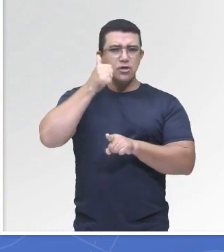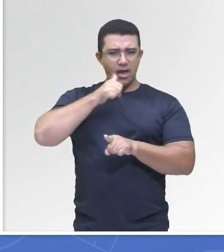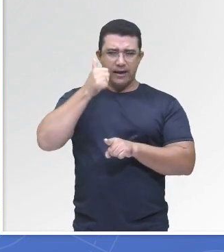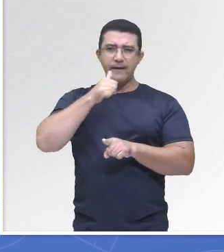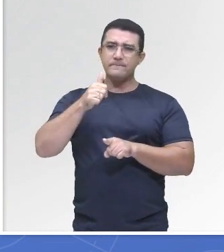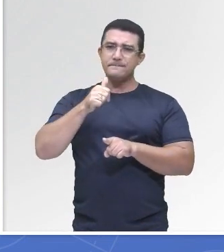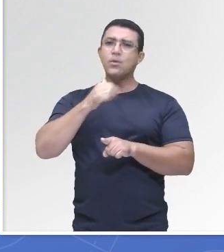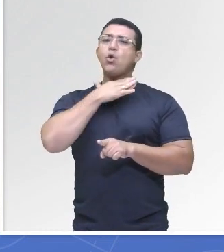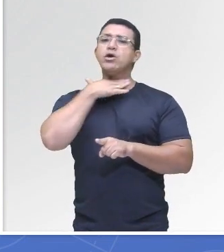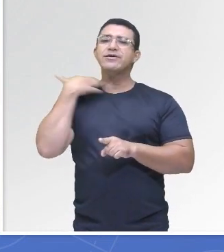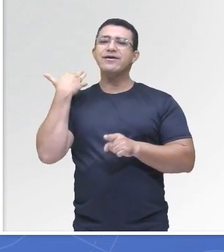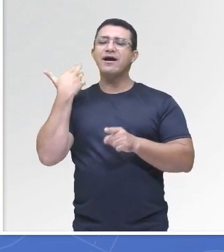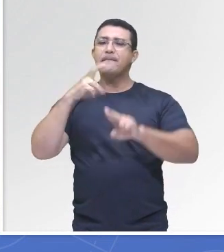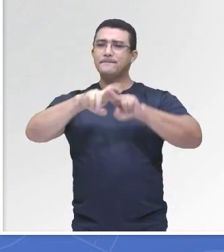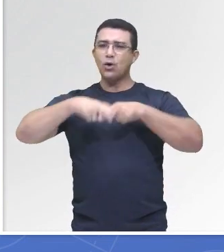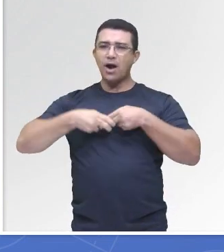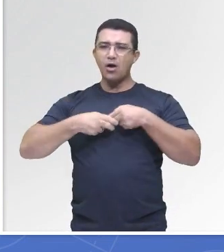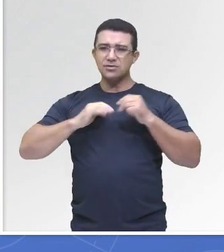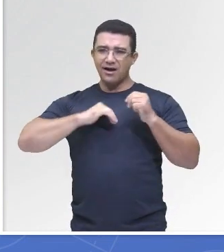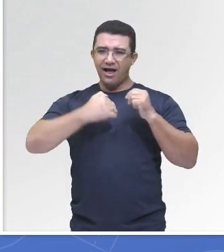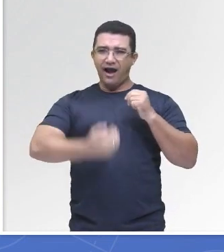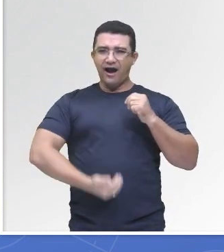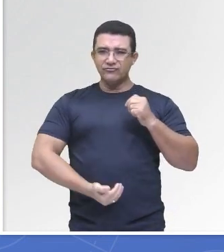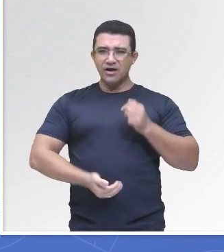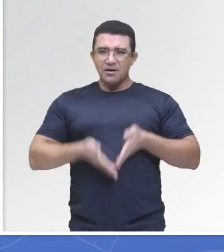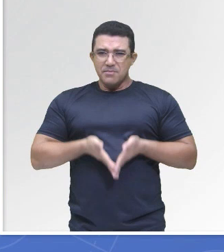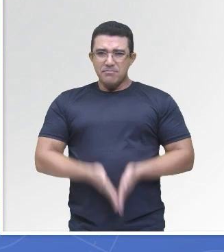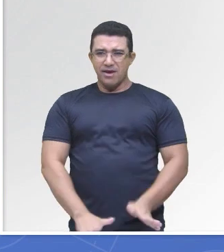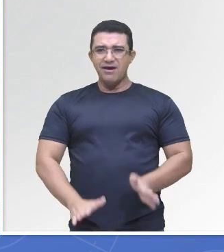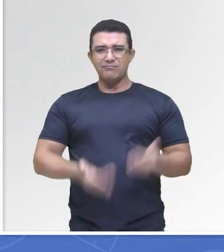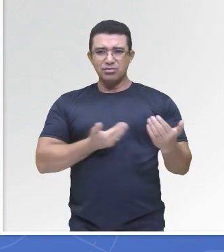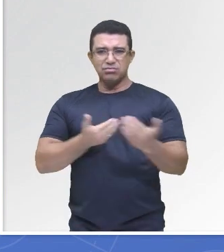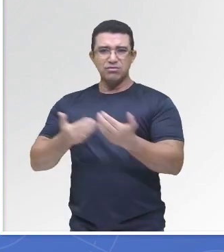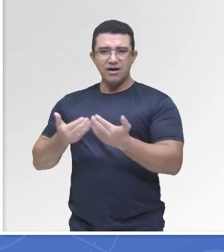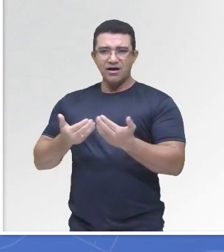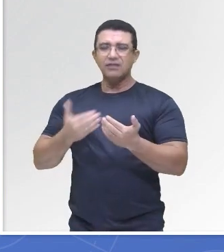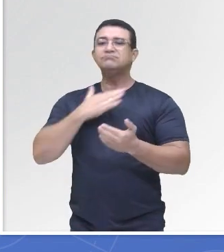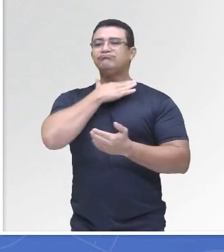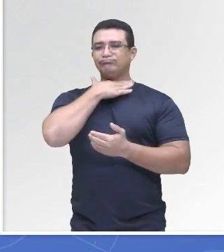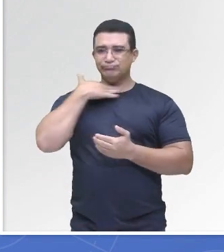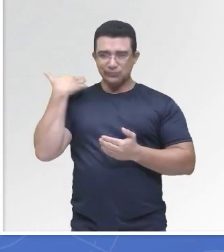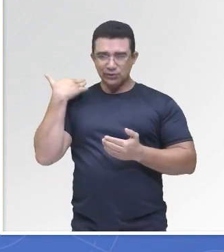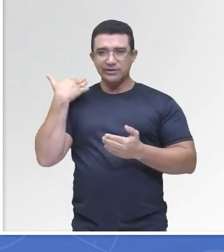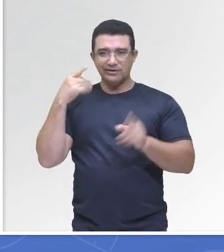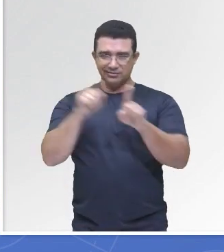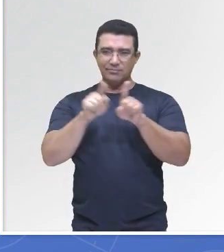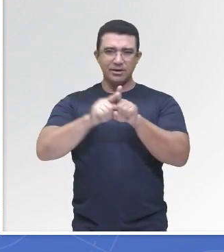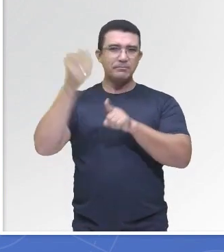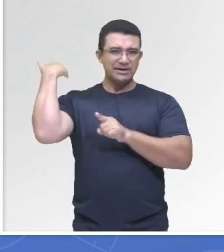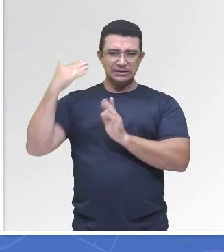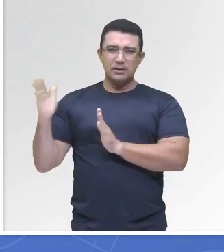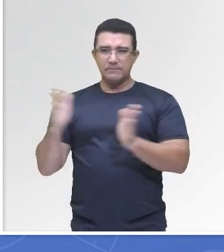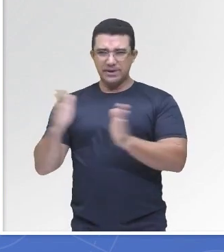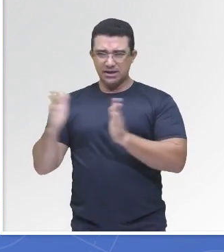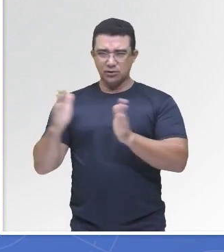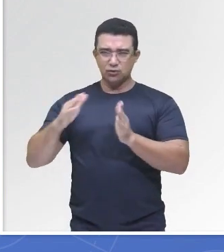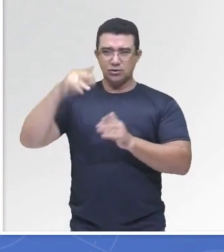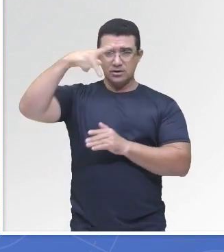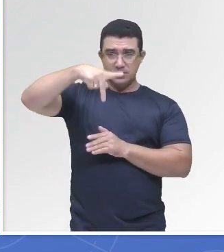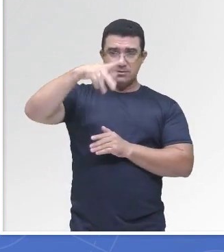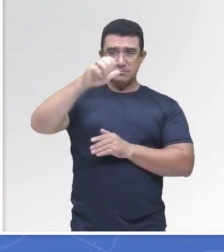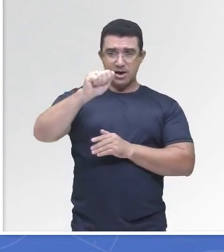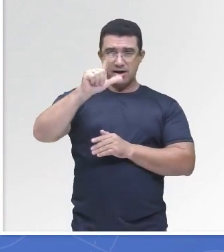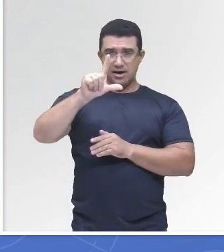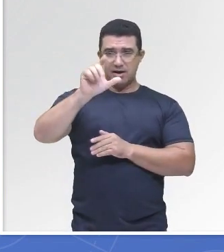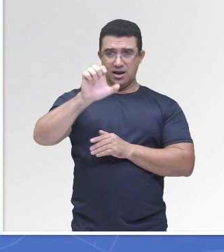no parto, na maioria das vezes. E, inclusive, uma coisa interessante e bem curiosa, nessa época do Paleolítico,